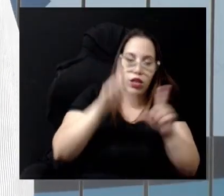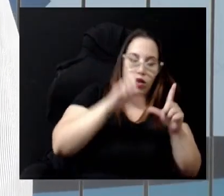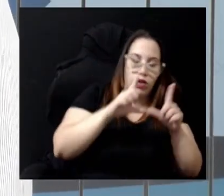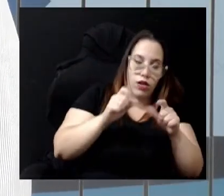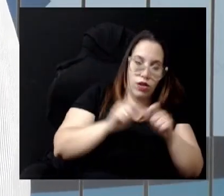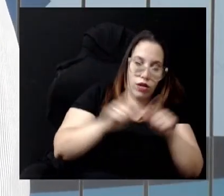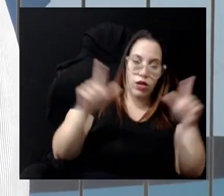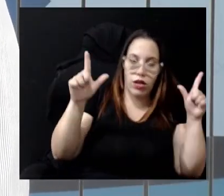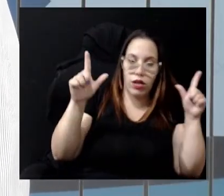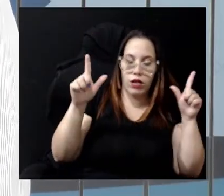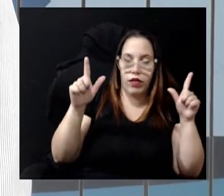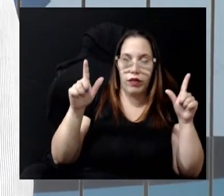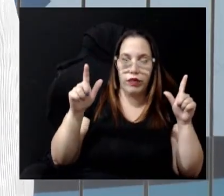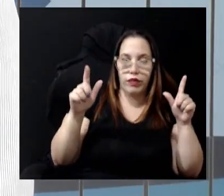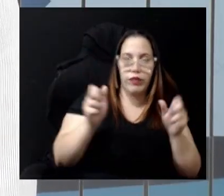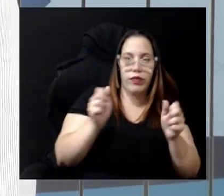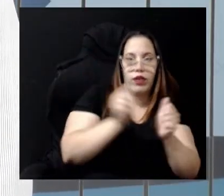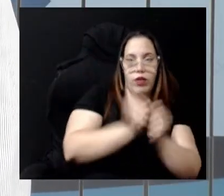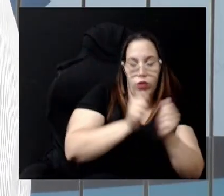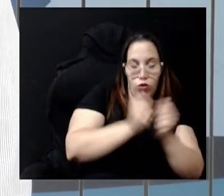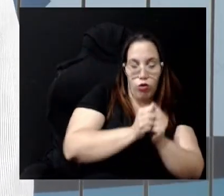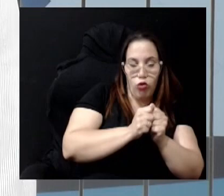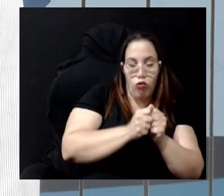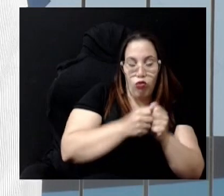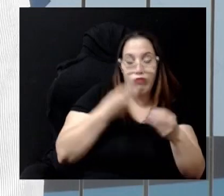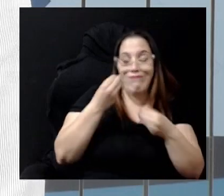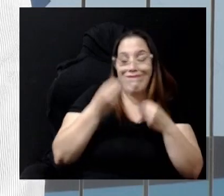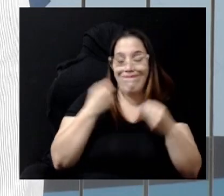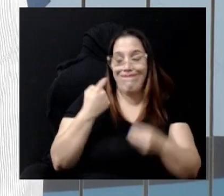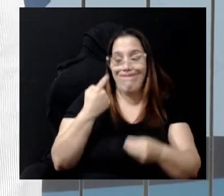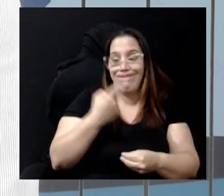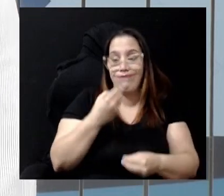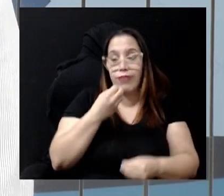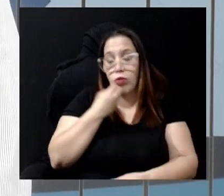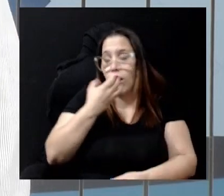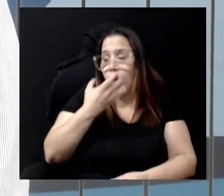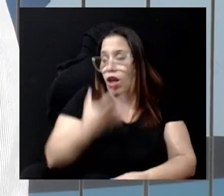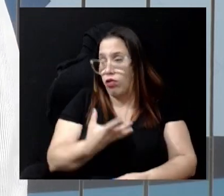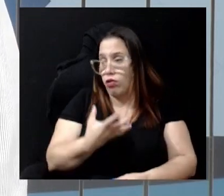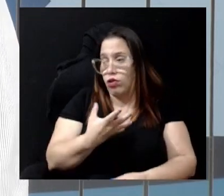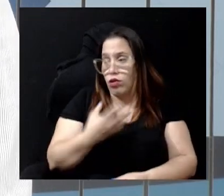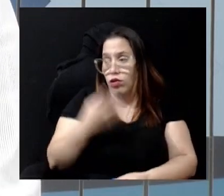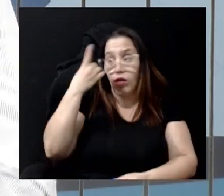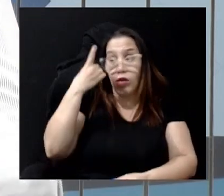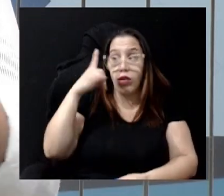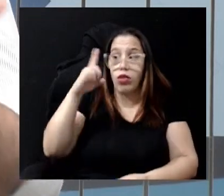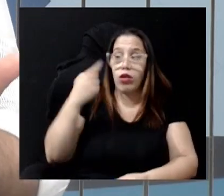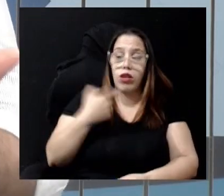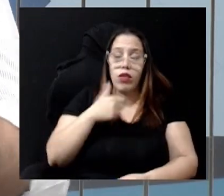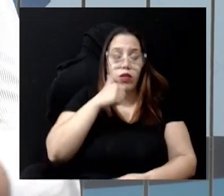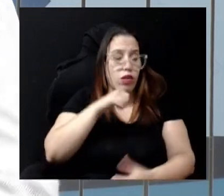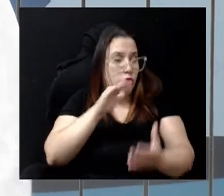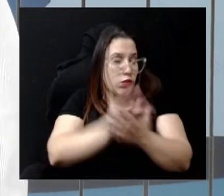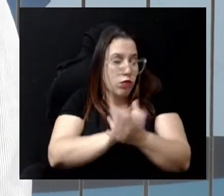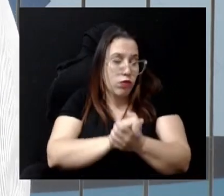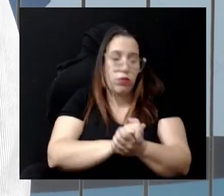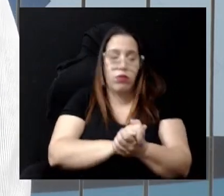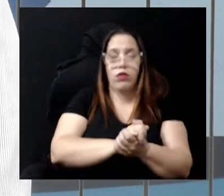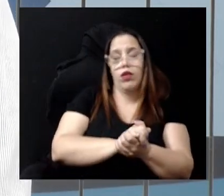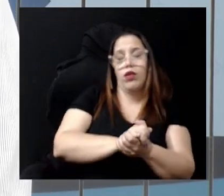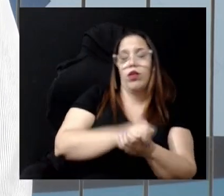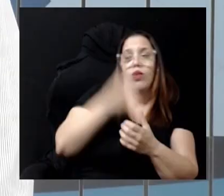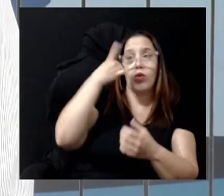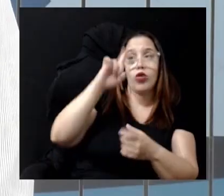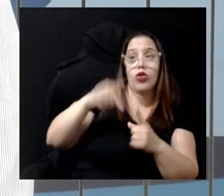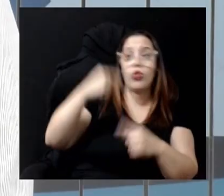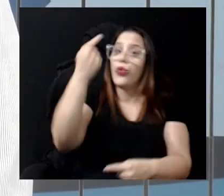todo mundo junto para saber se o nosso filho está bem, como é que foi o dia da nossa companheira, como é que foi o dia do outro,